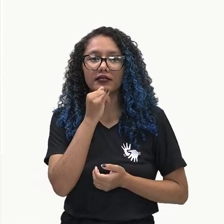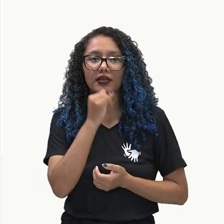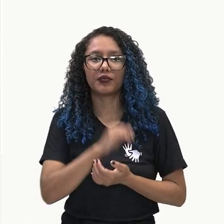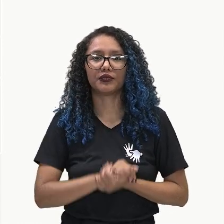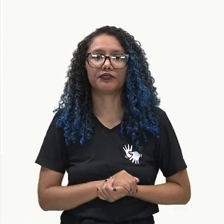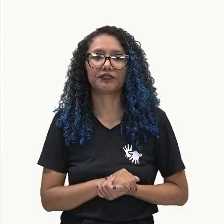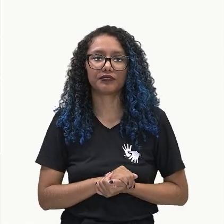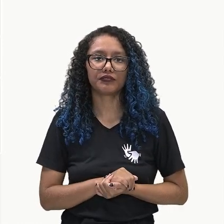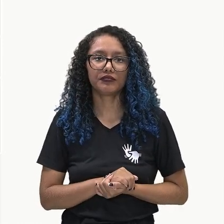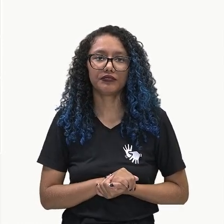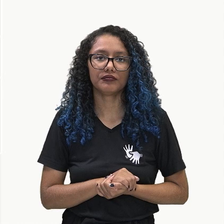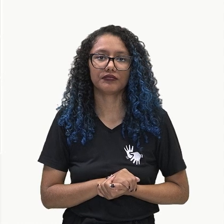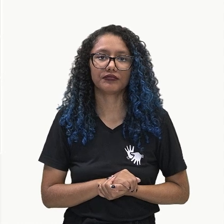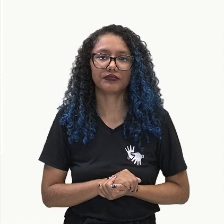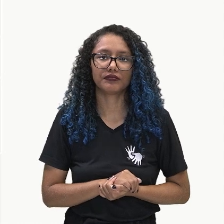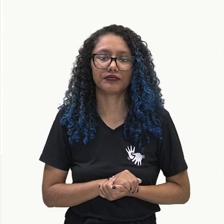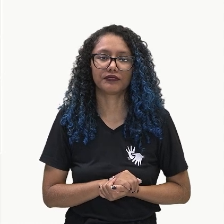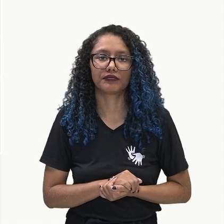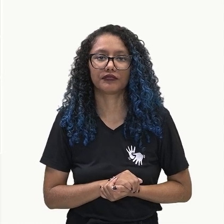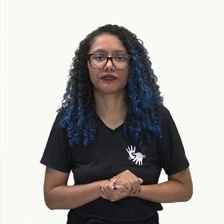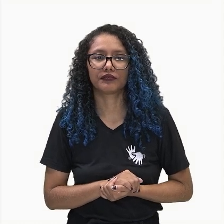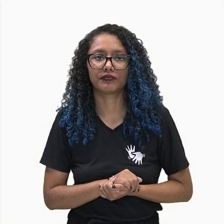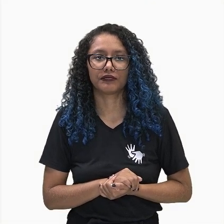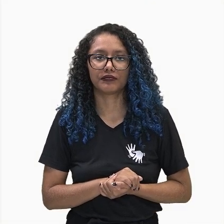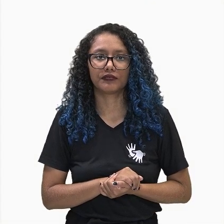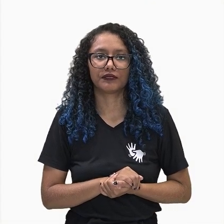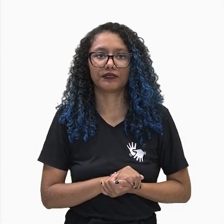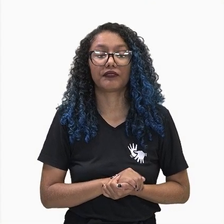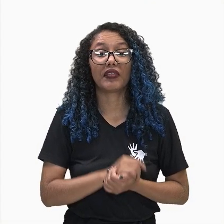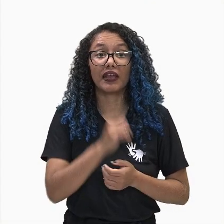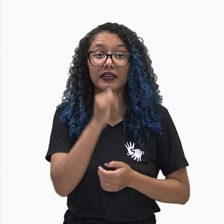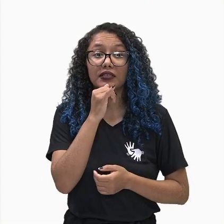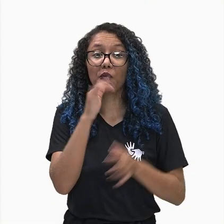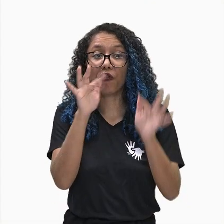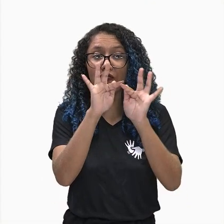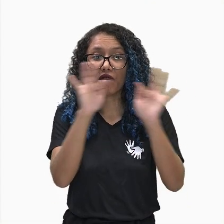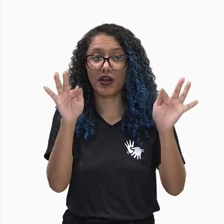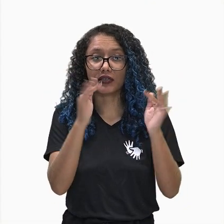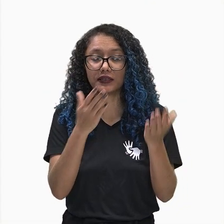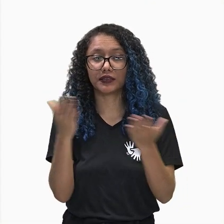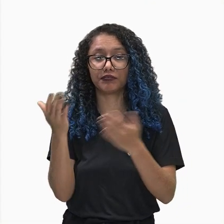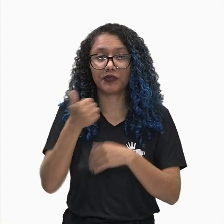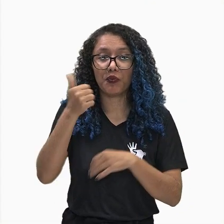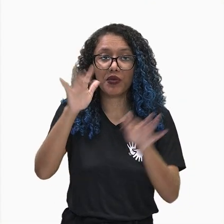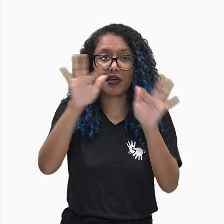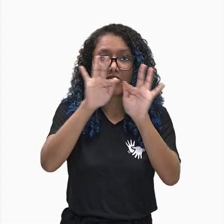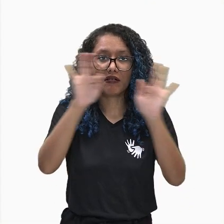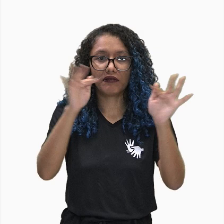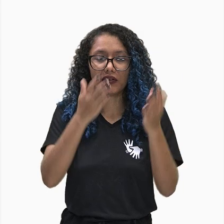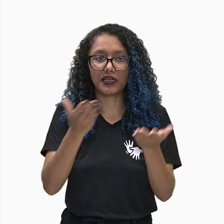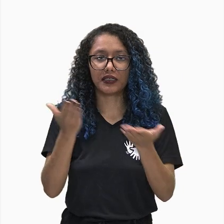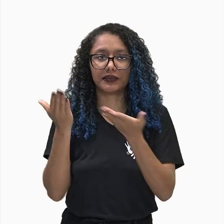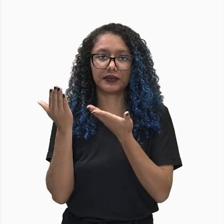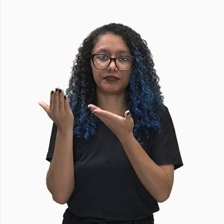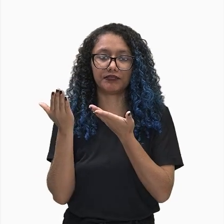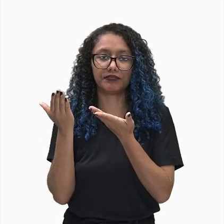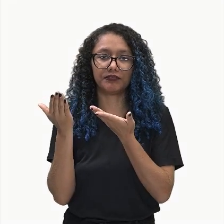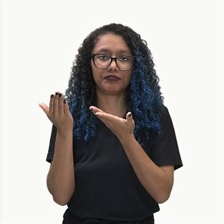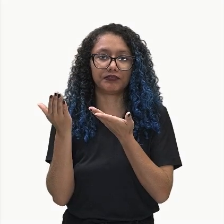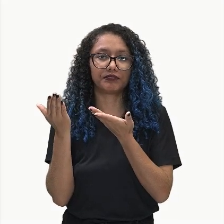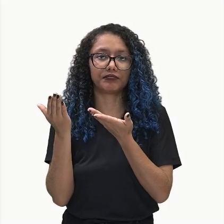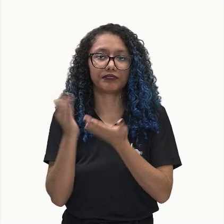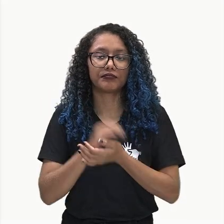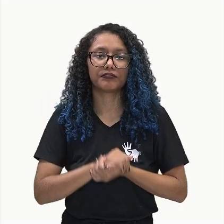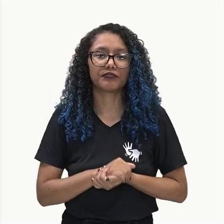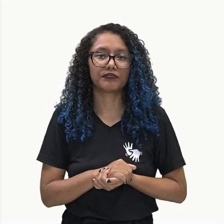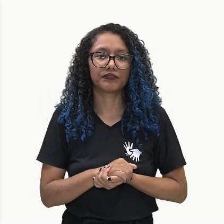El libro que estou leyendo es muy interesante, tá